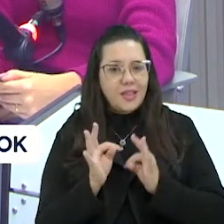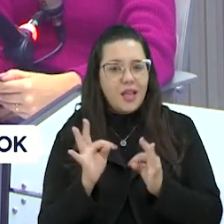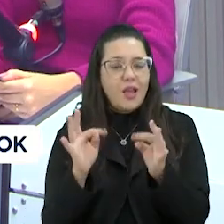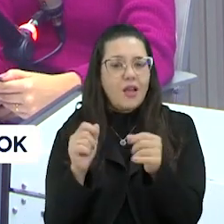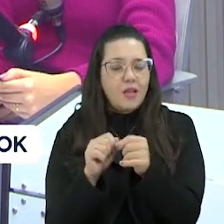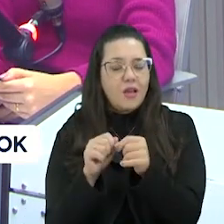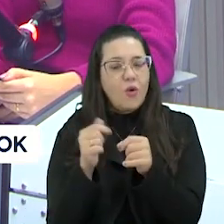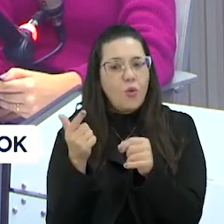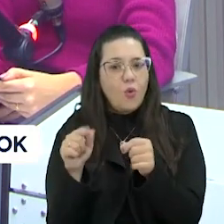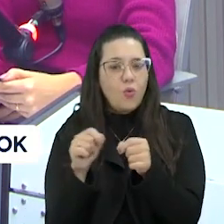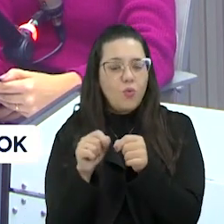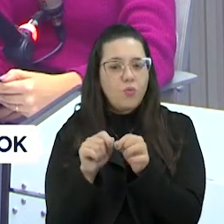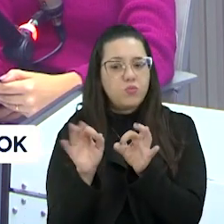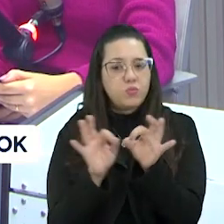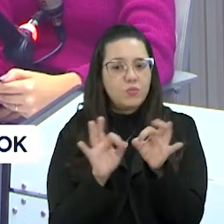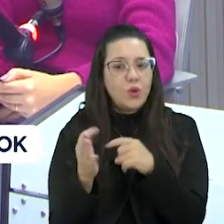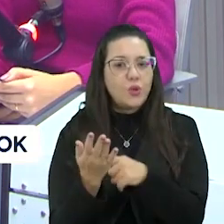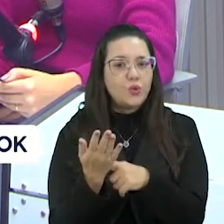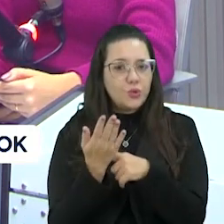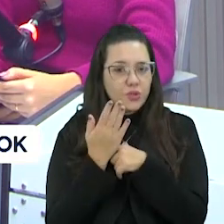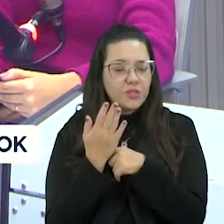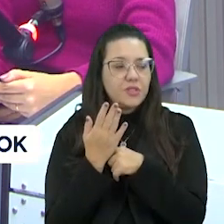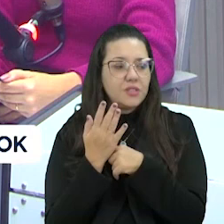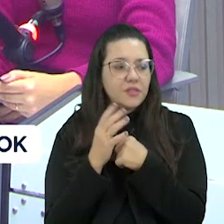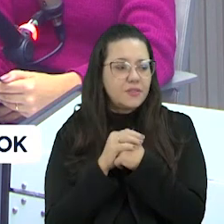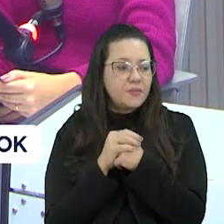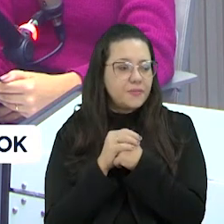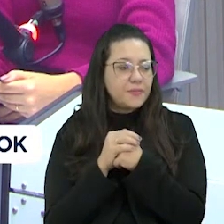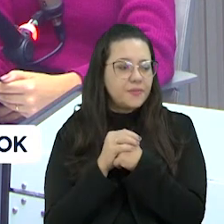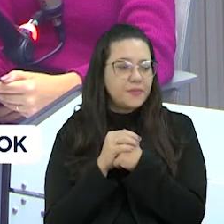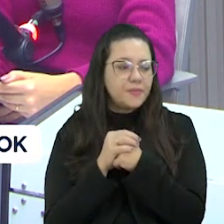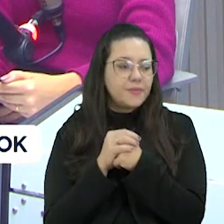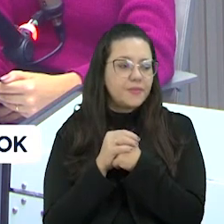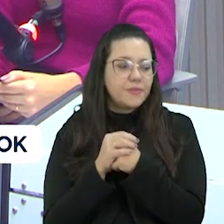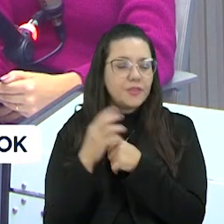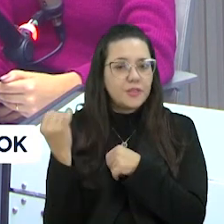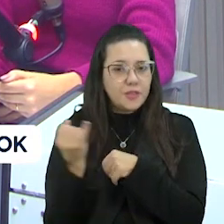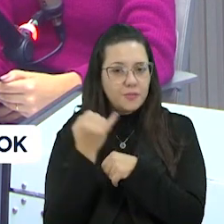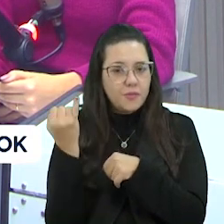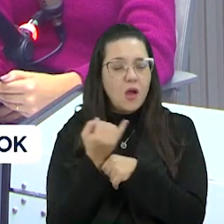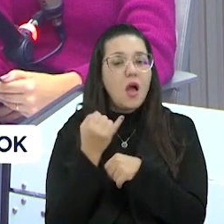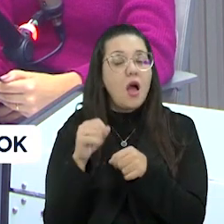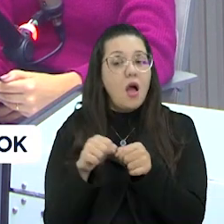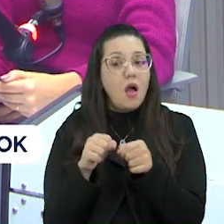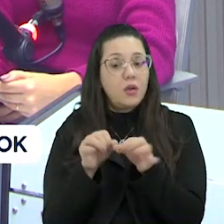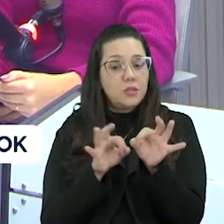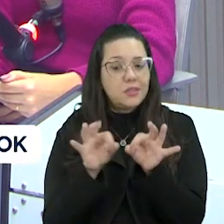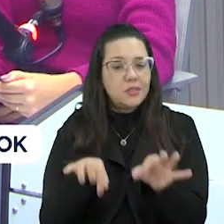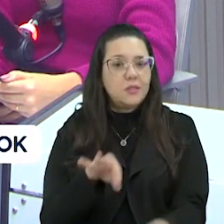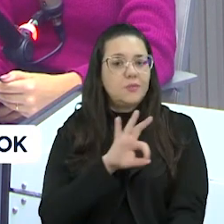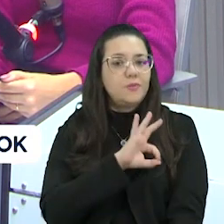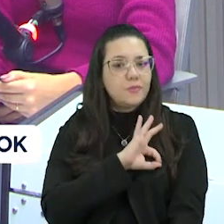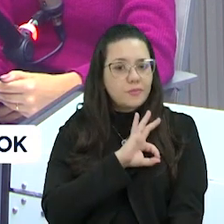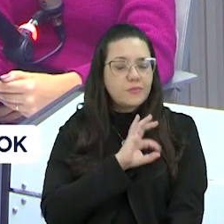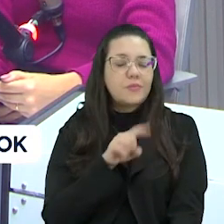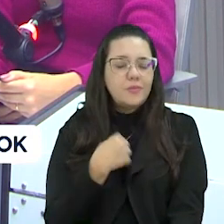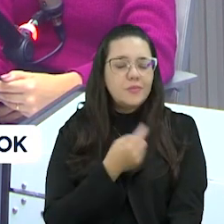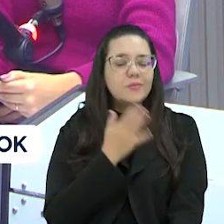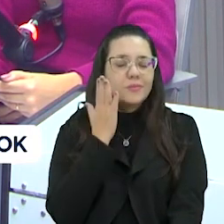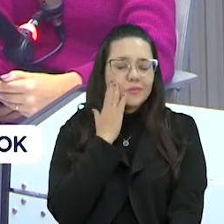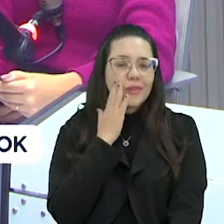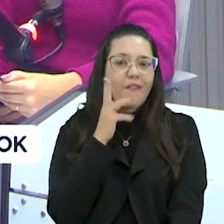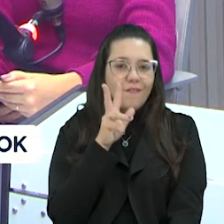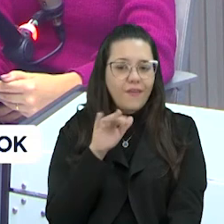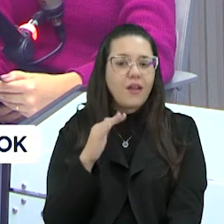em outras situações que estão auxiliando aí na distribuição eficiente do policiamento. Mas essa questão do efetivo, a gente vai ter